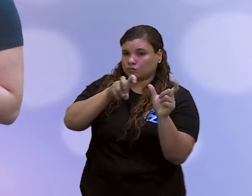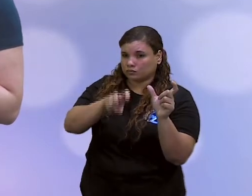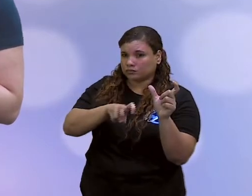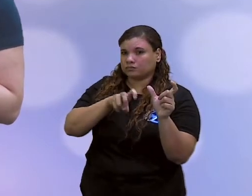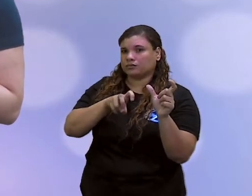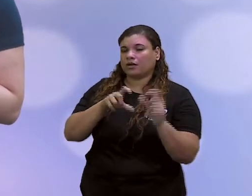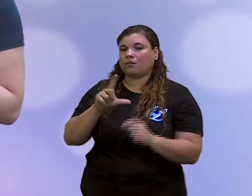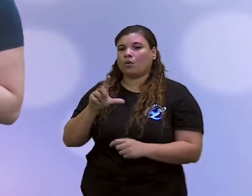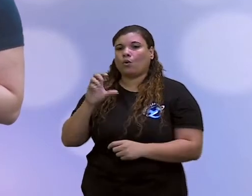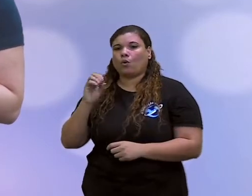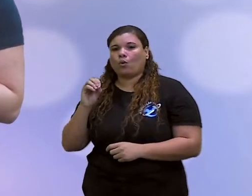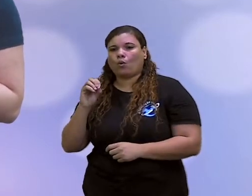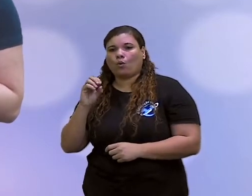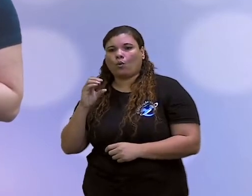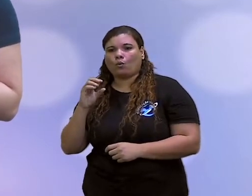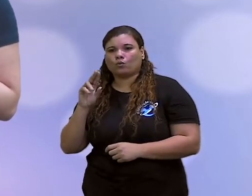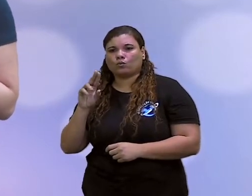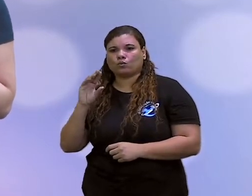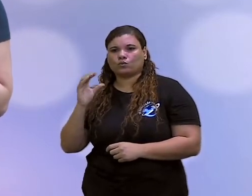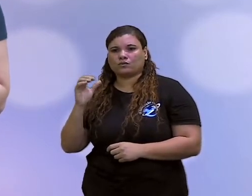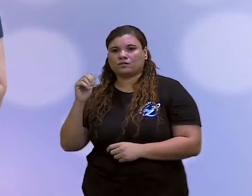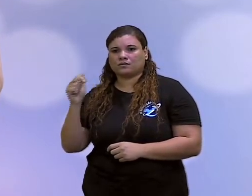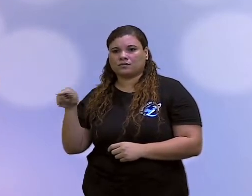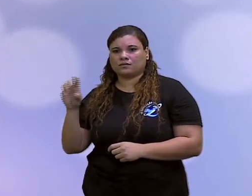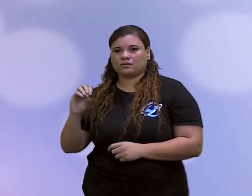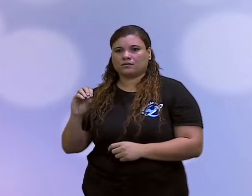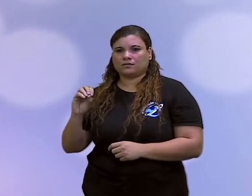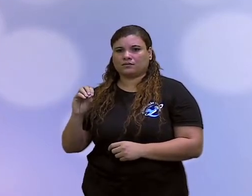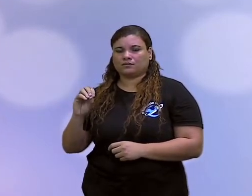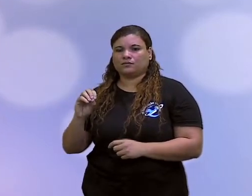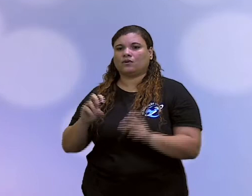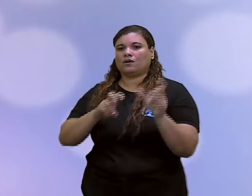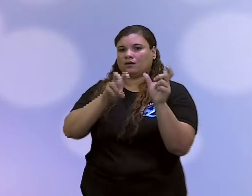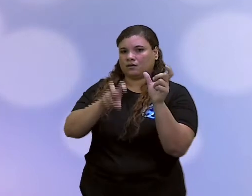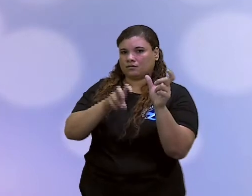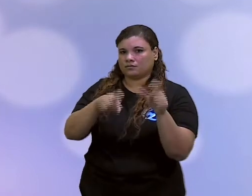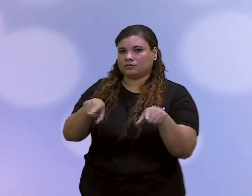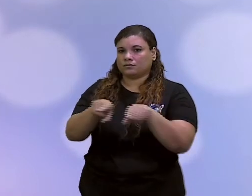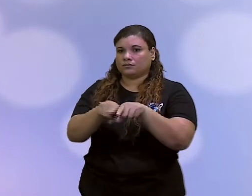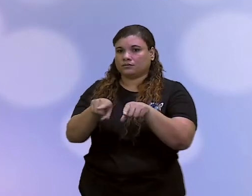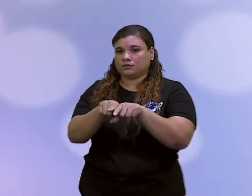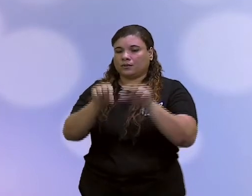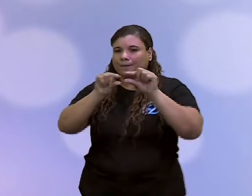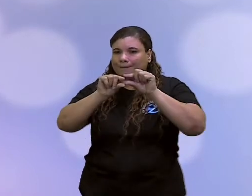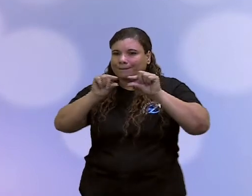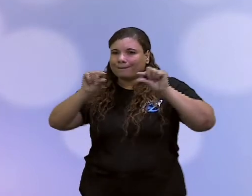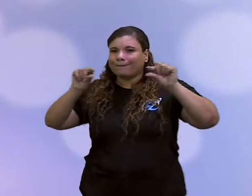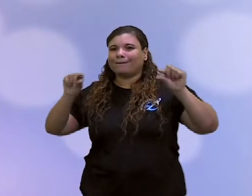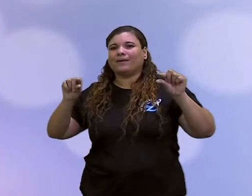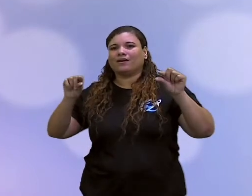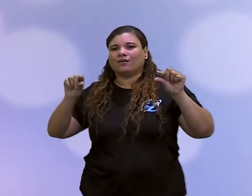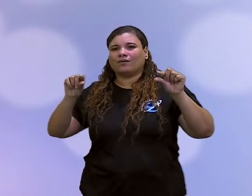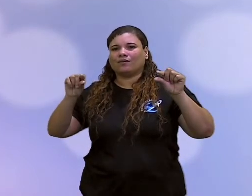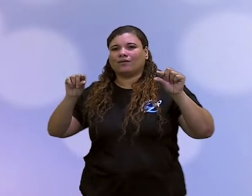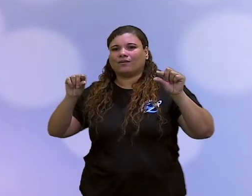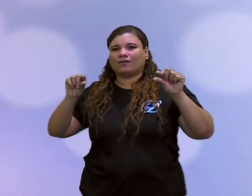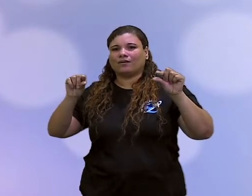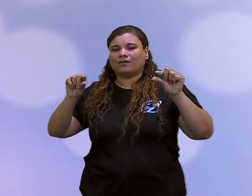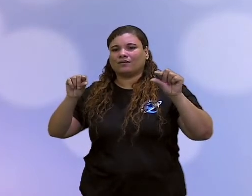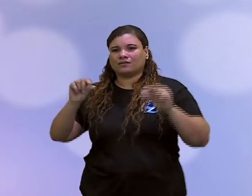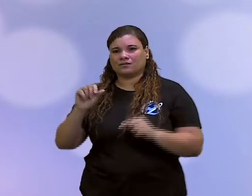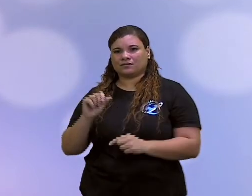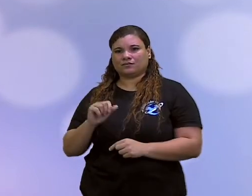oração subordinada adverbial. O que essa professora está falando? Calma, estudante, que nós